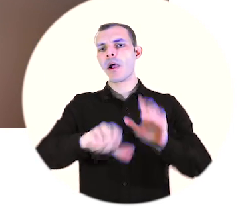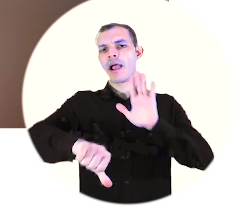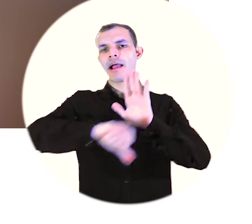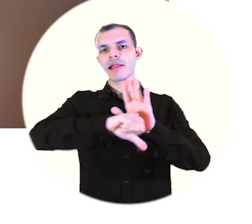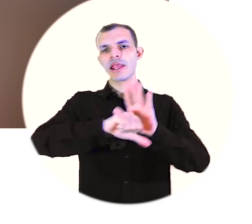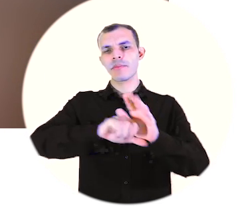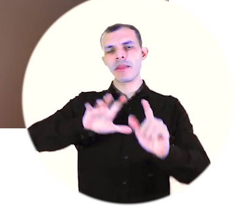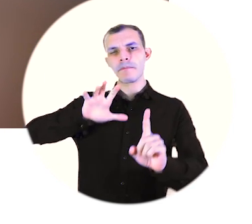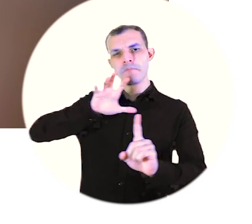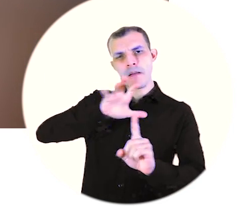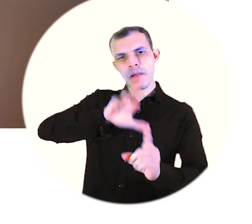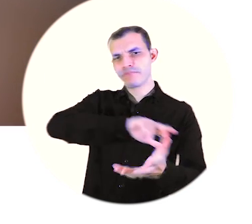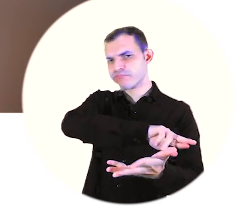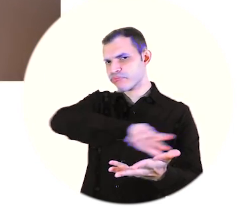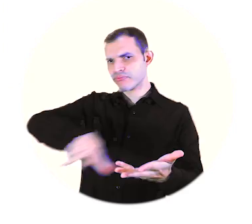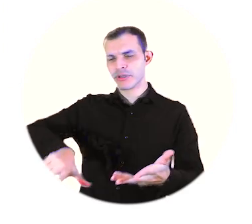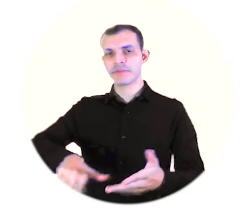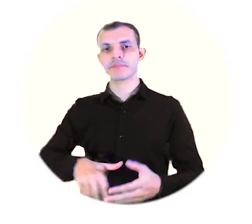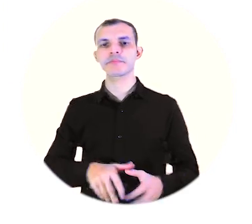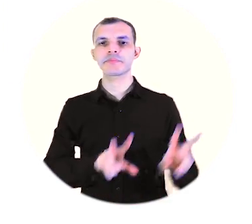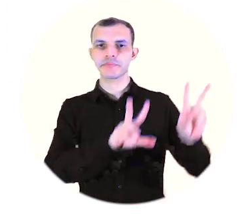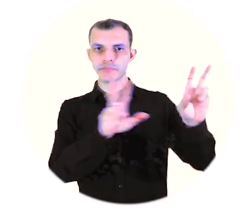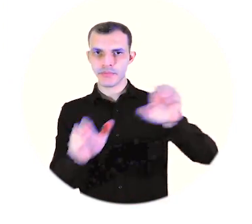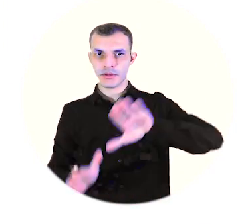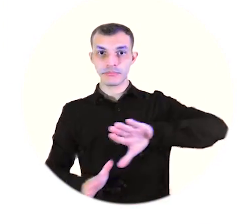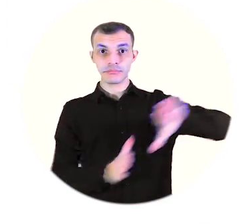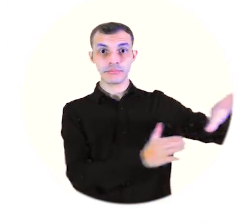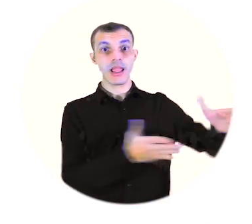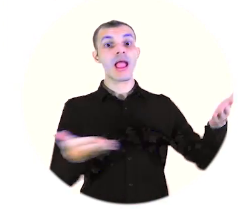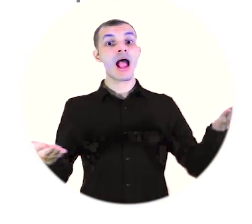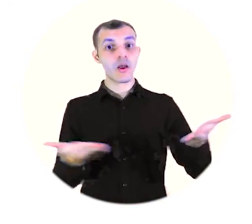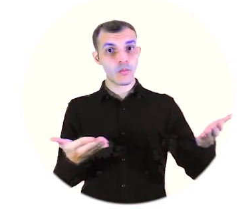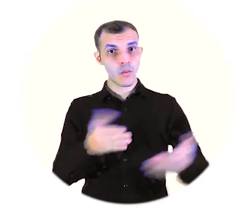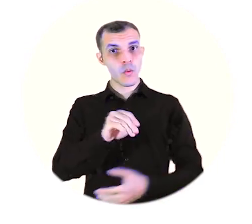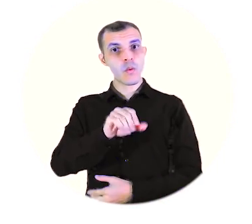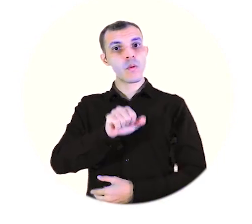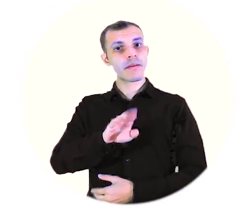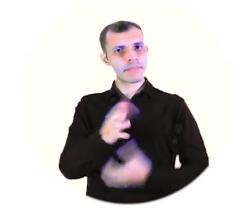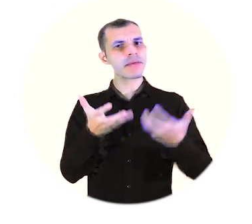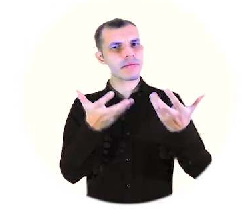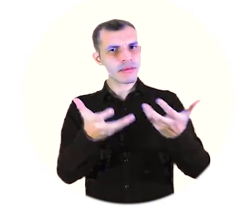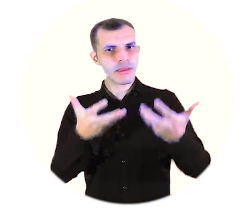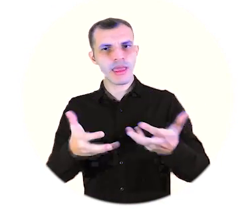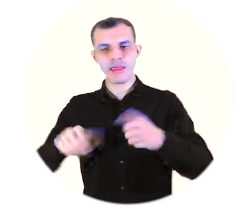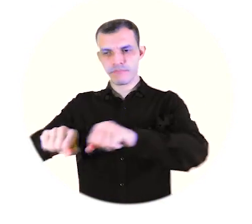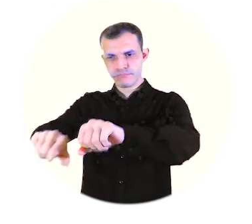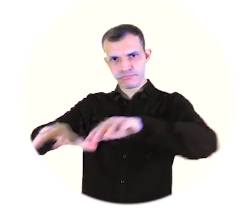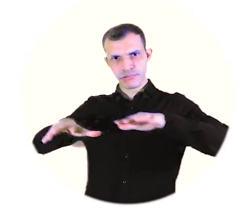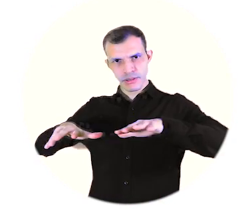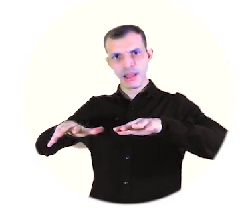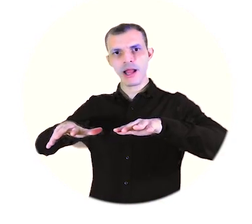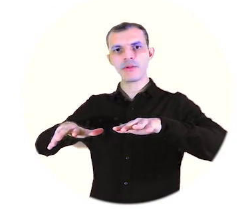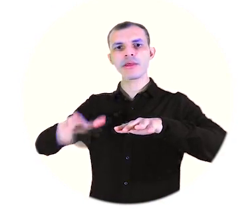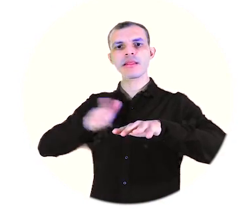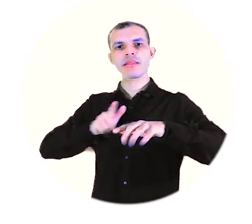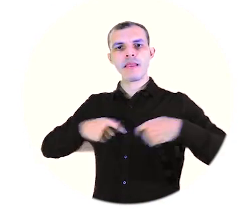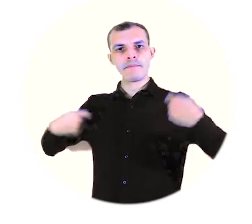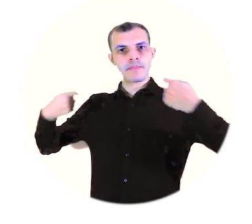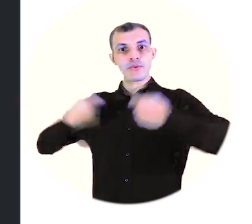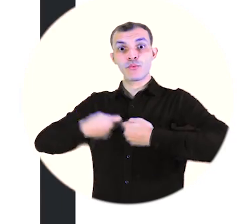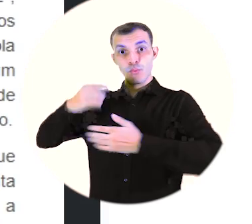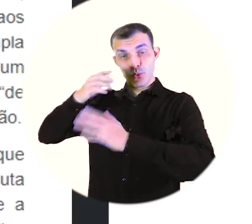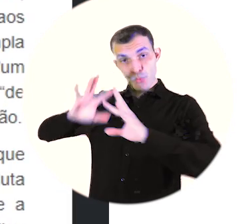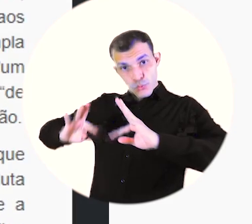incitação aos crimes em geral. Fecha aspas. Agora, a OAB quer que o plenário, composto por todos os ministros, analise a questão. A arguição